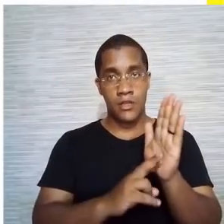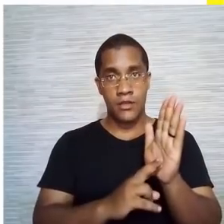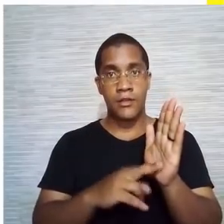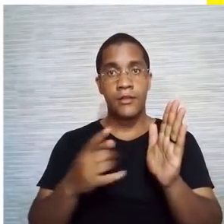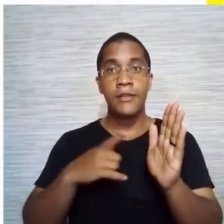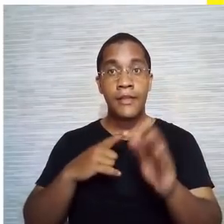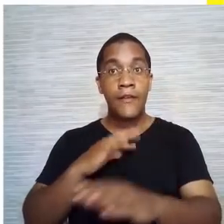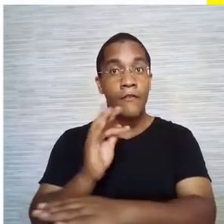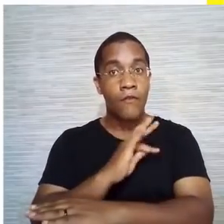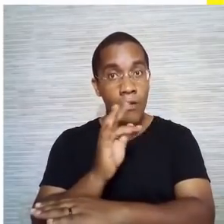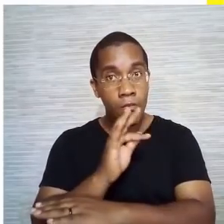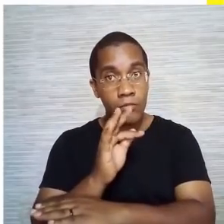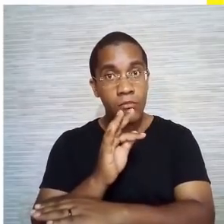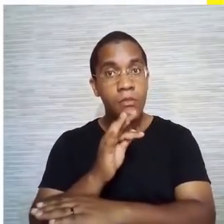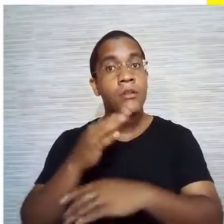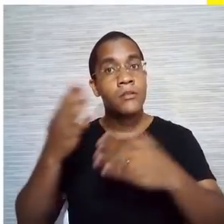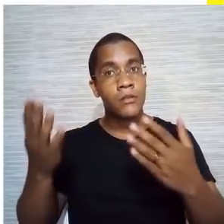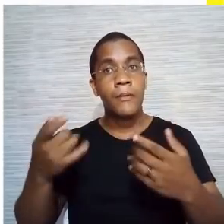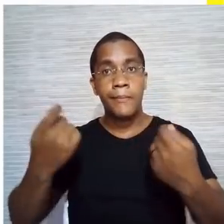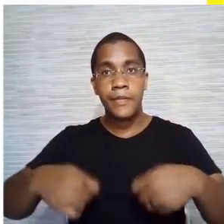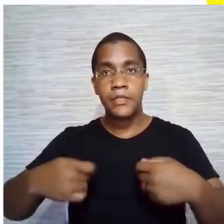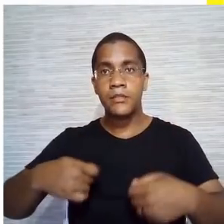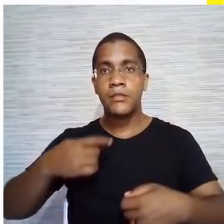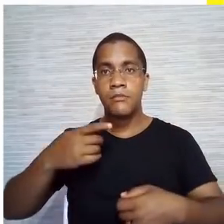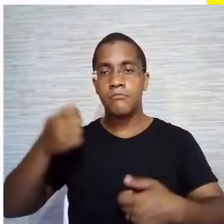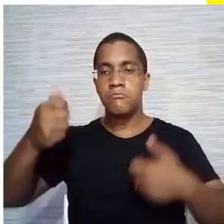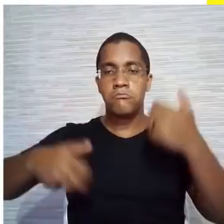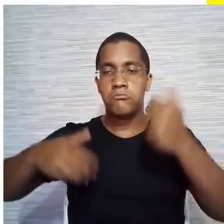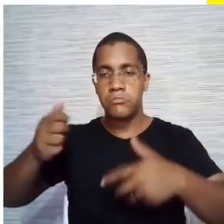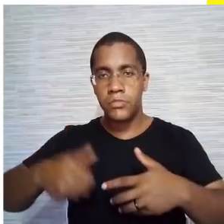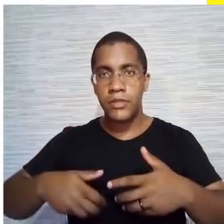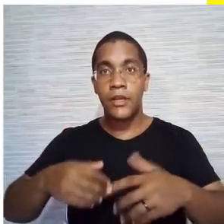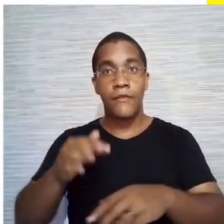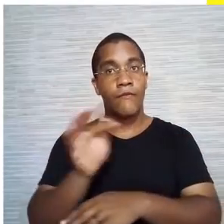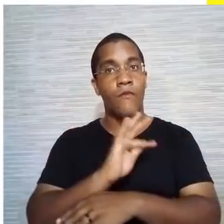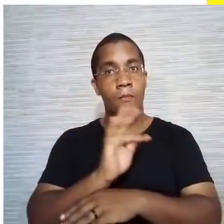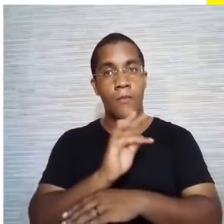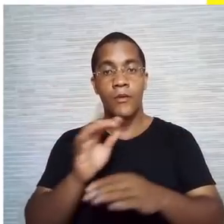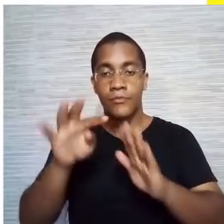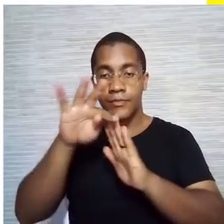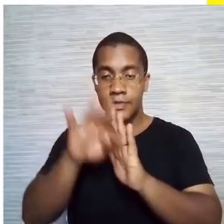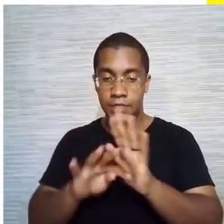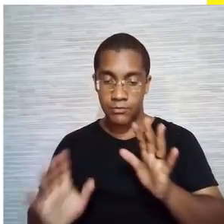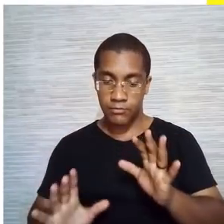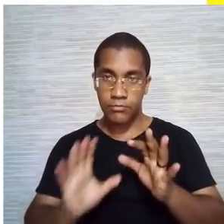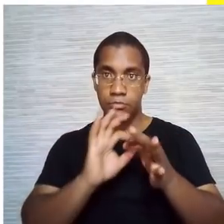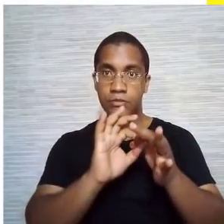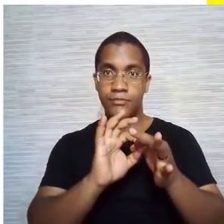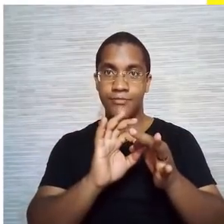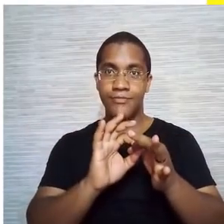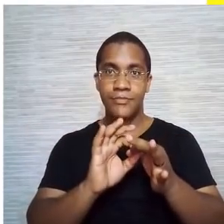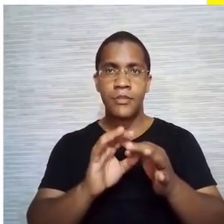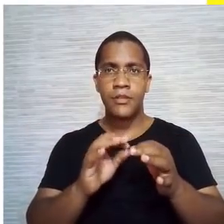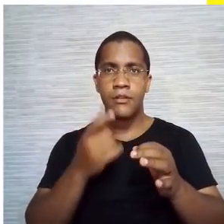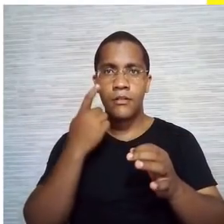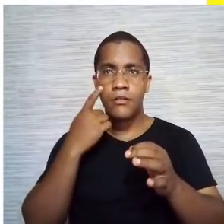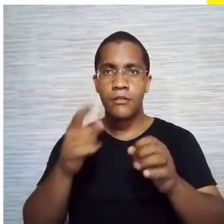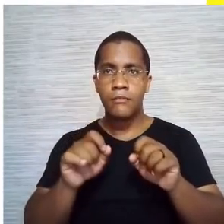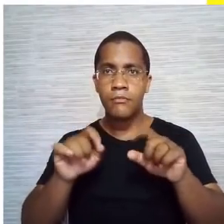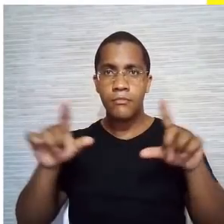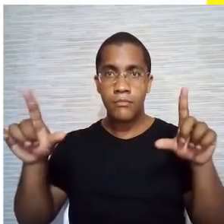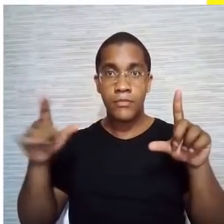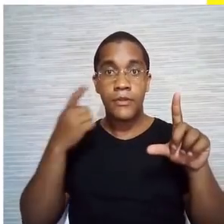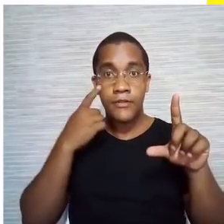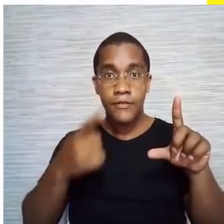quanto mais formal o texto, mais a linguagem vai ter que se adaptar a ele. Conforme vocês estão vendo na imagem,